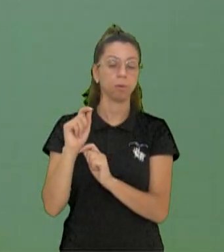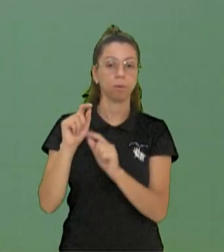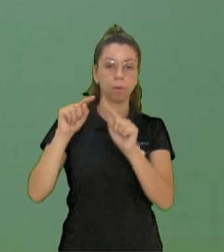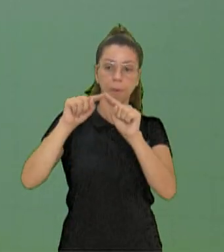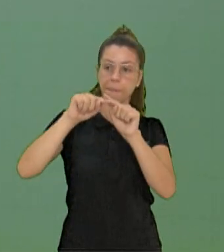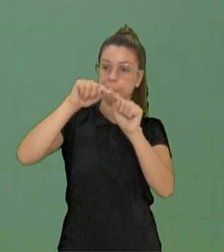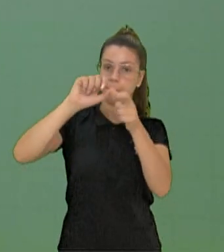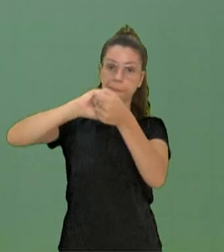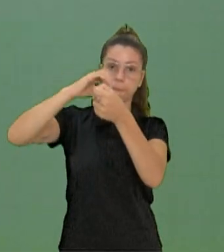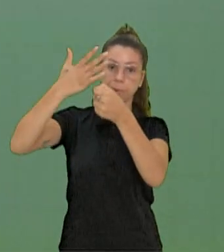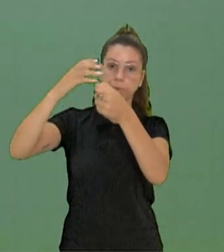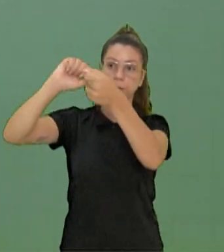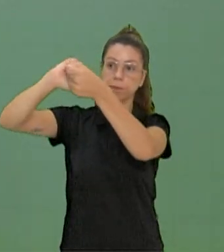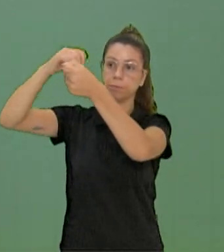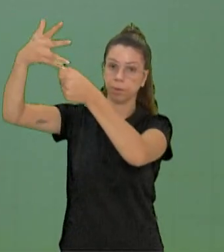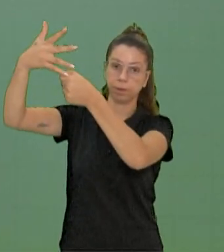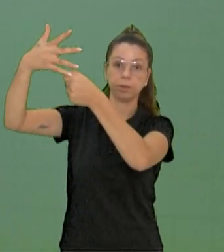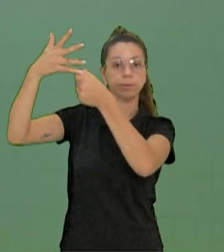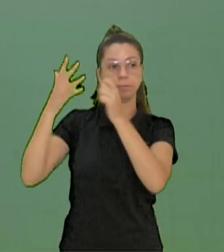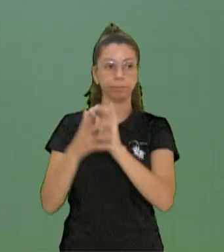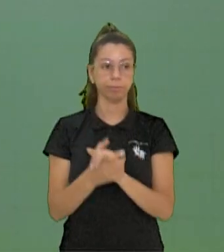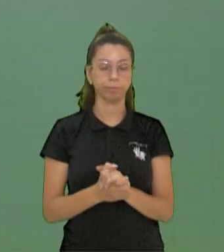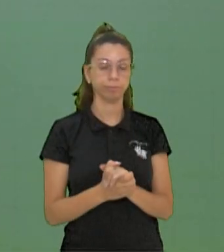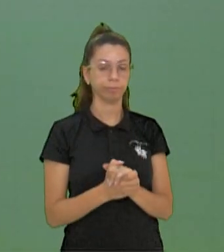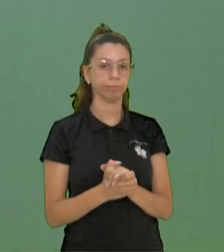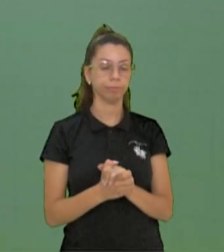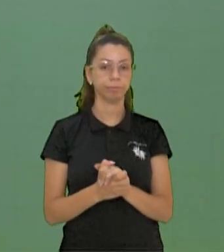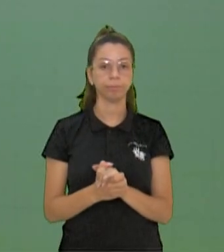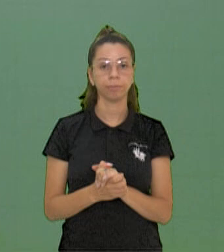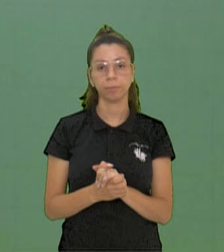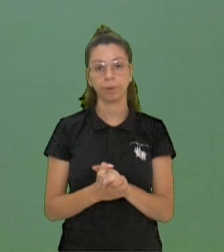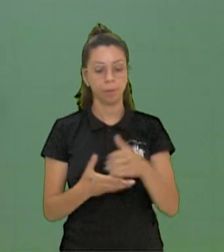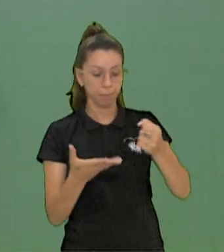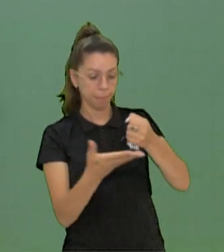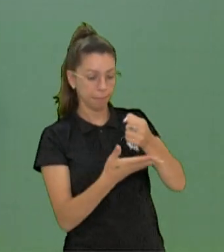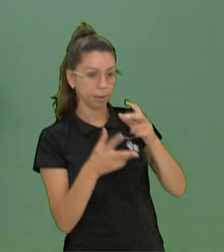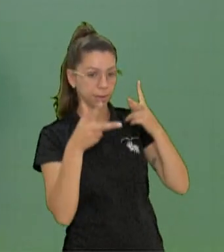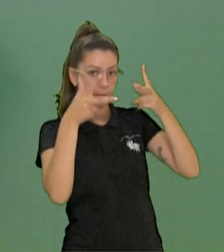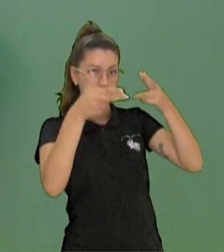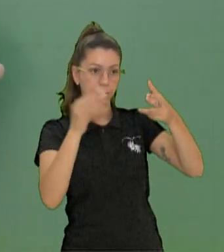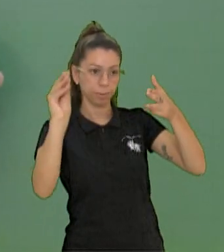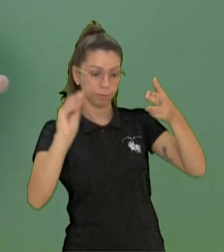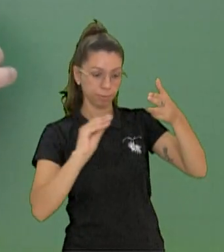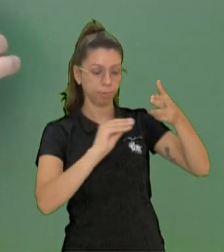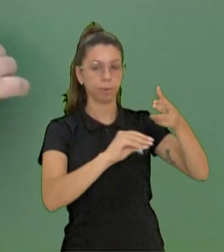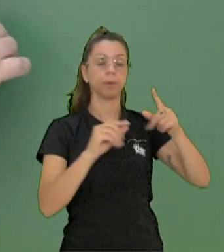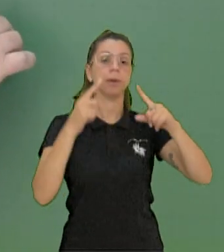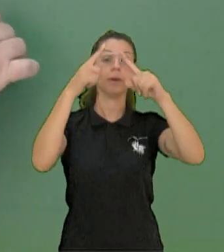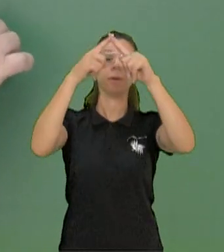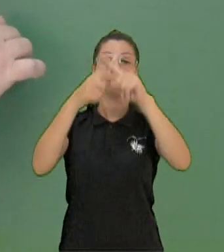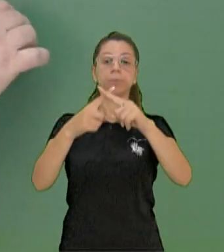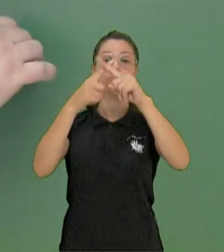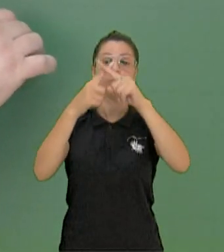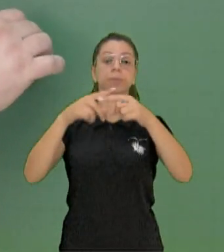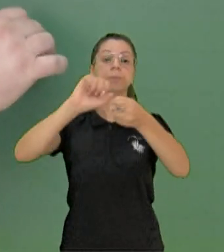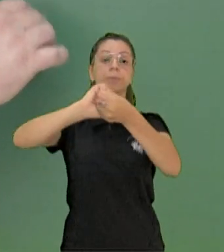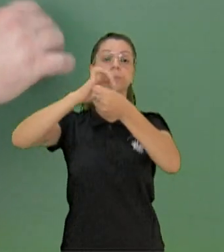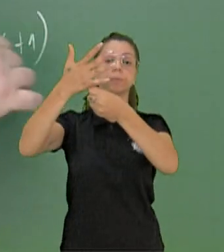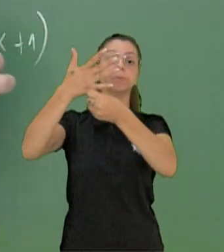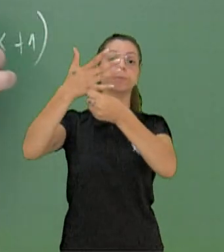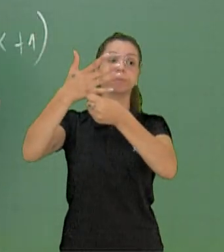de potência. Potência de potência, a gente repete a base e multiplica os